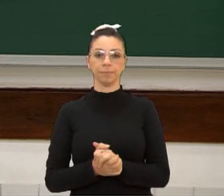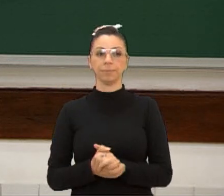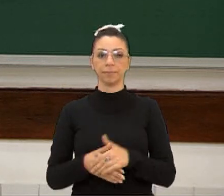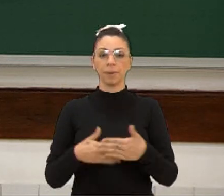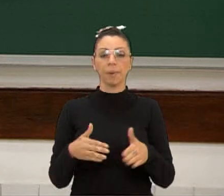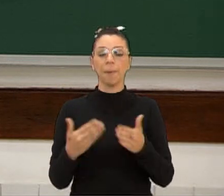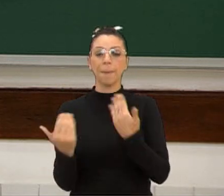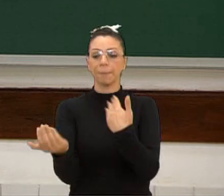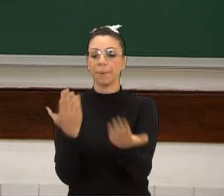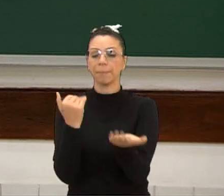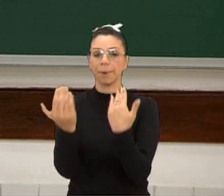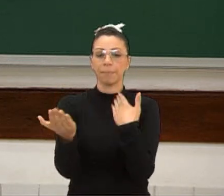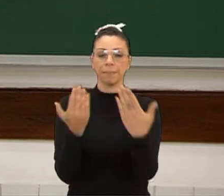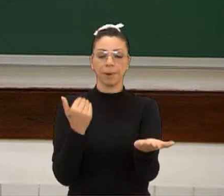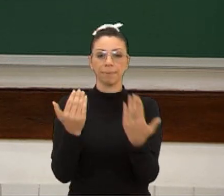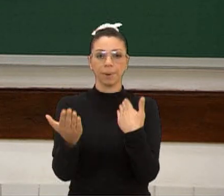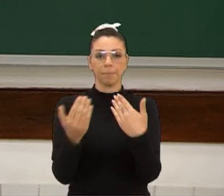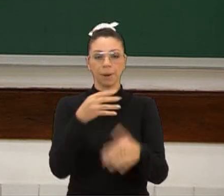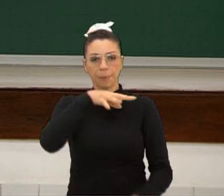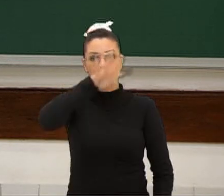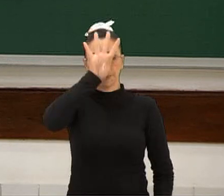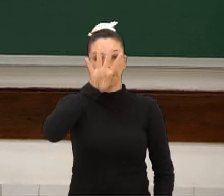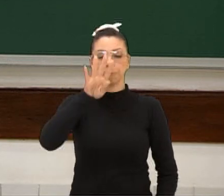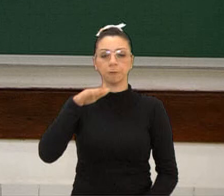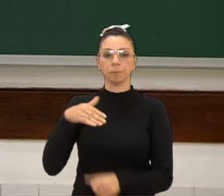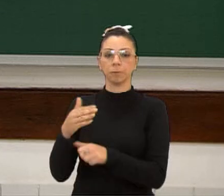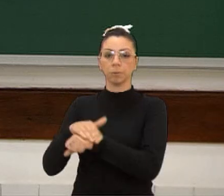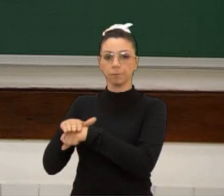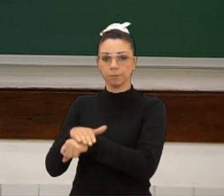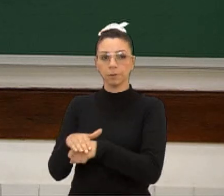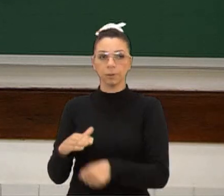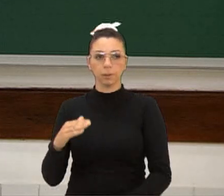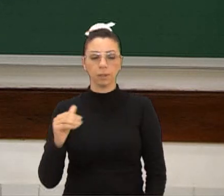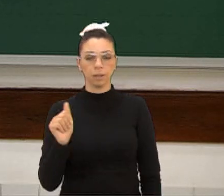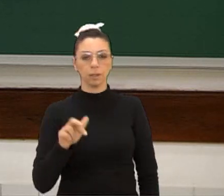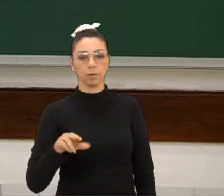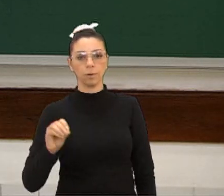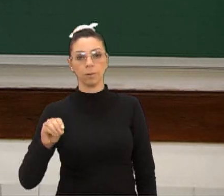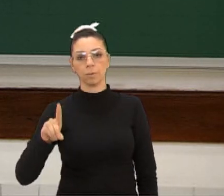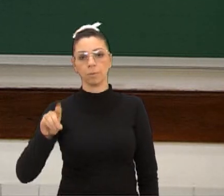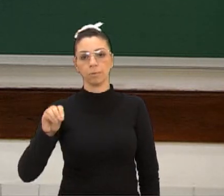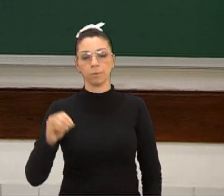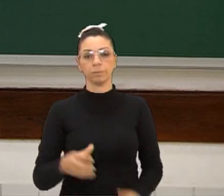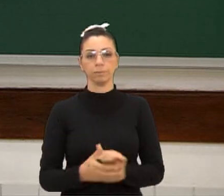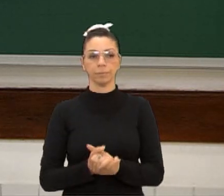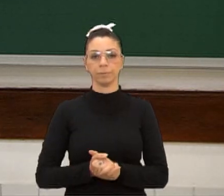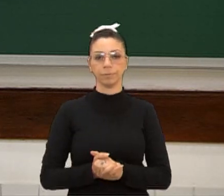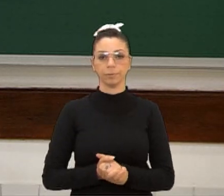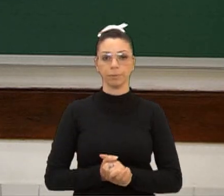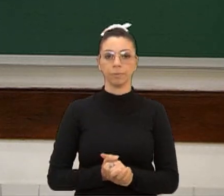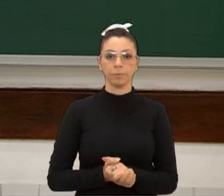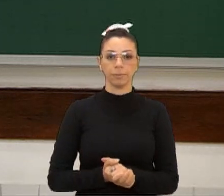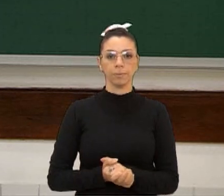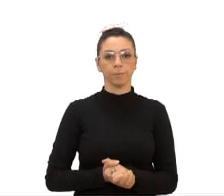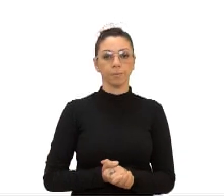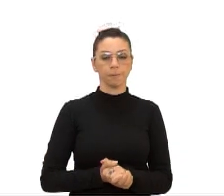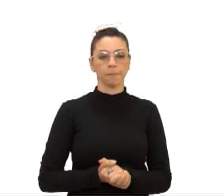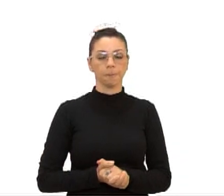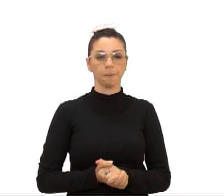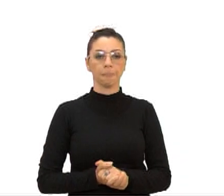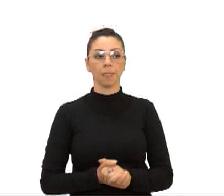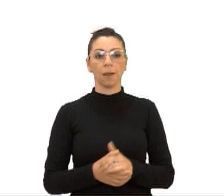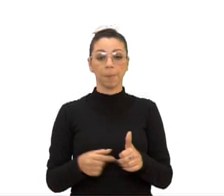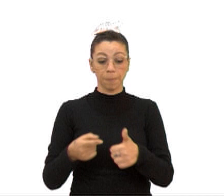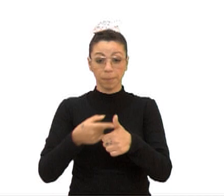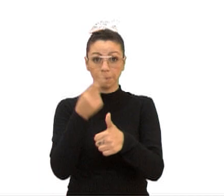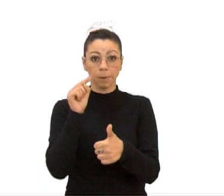ali com o Haroldo sobre o livro que o Haroldo está lendo. Primeira coisa,